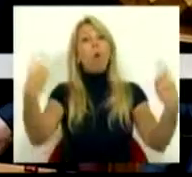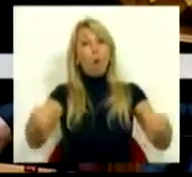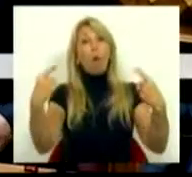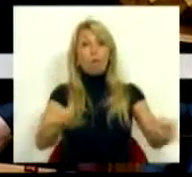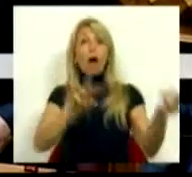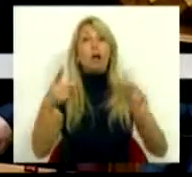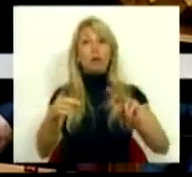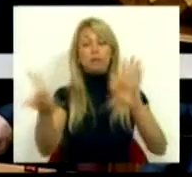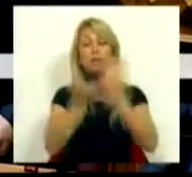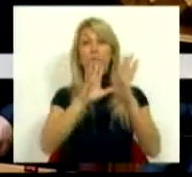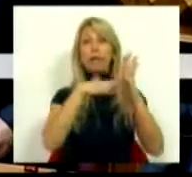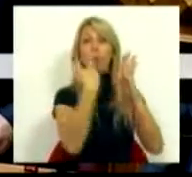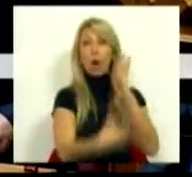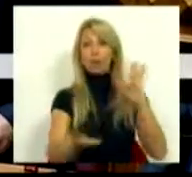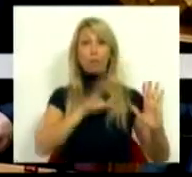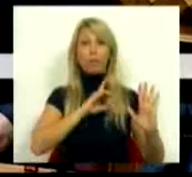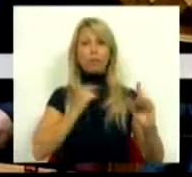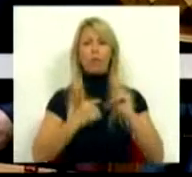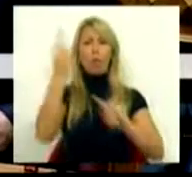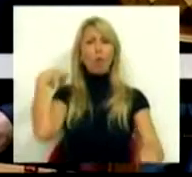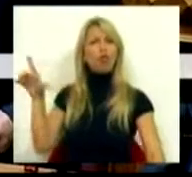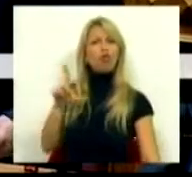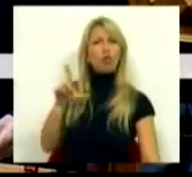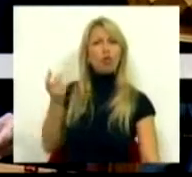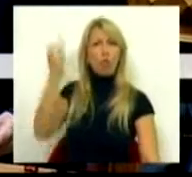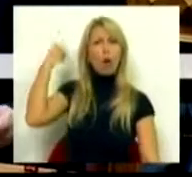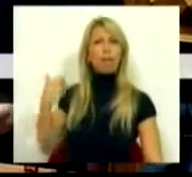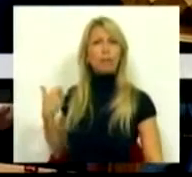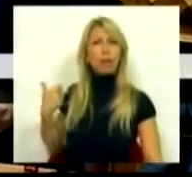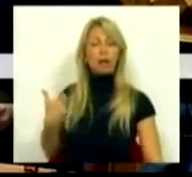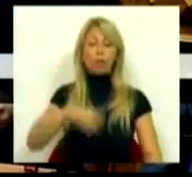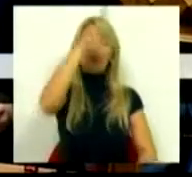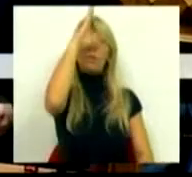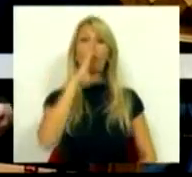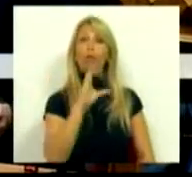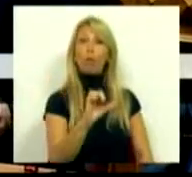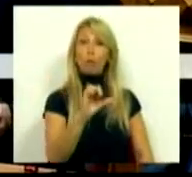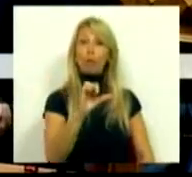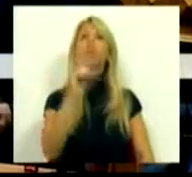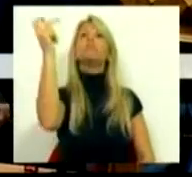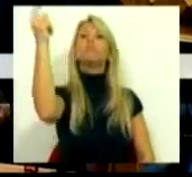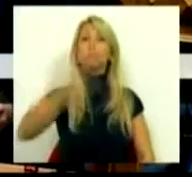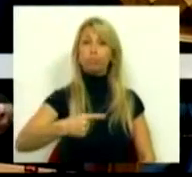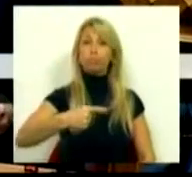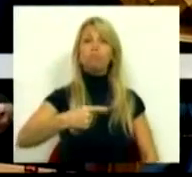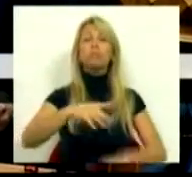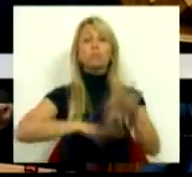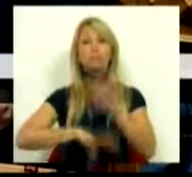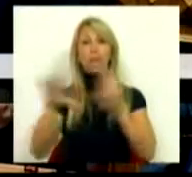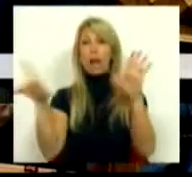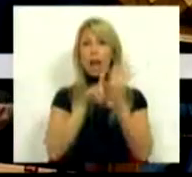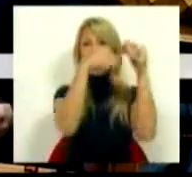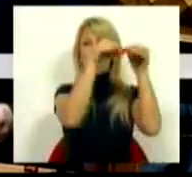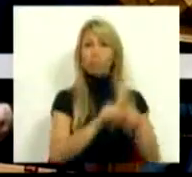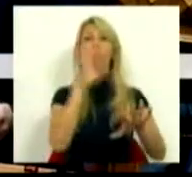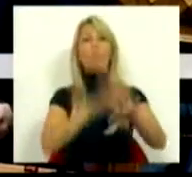à lei-quadro das privatizações em julho do ano passado. O Governo ficou obrigado a legislar